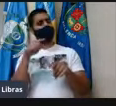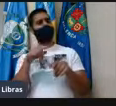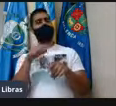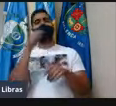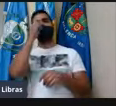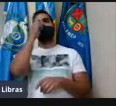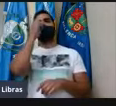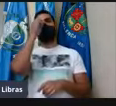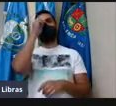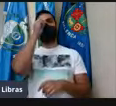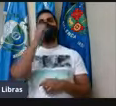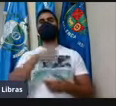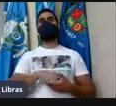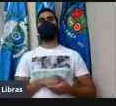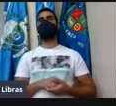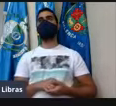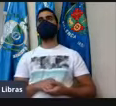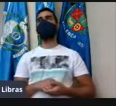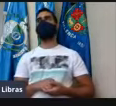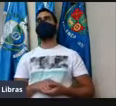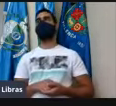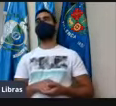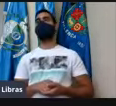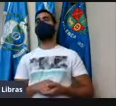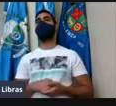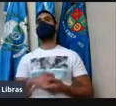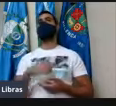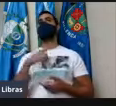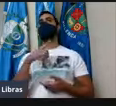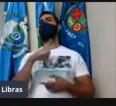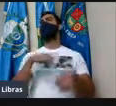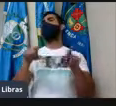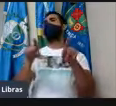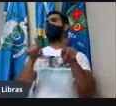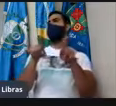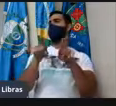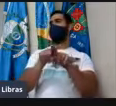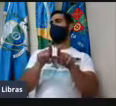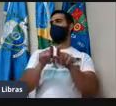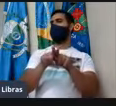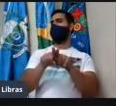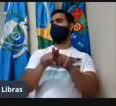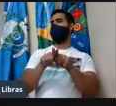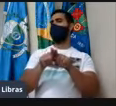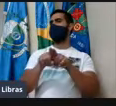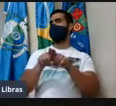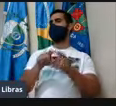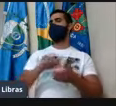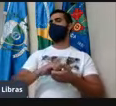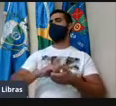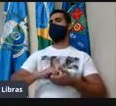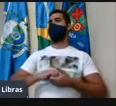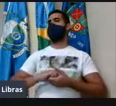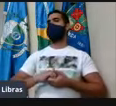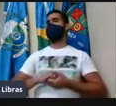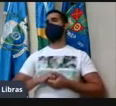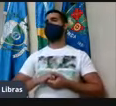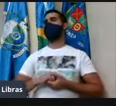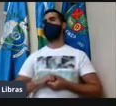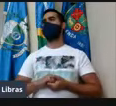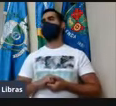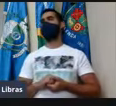senhora, Vossa Excelência, trouxe e que também constasse em ata, presidente, no